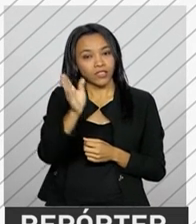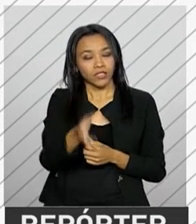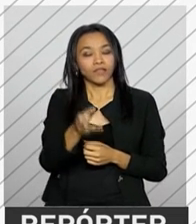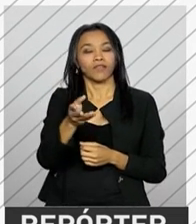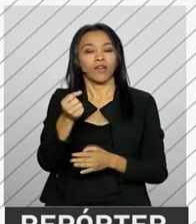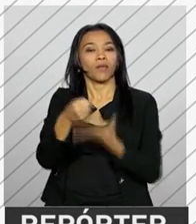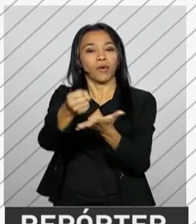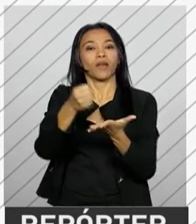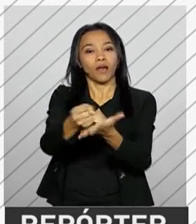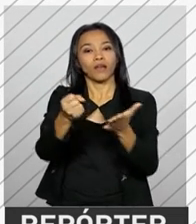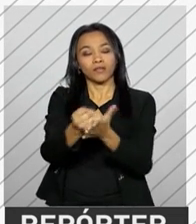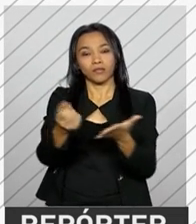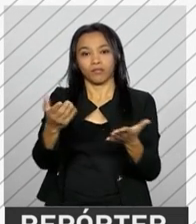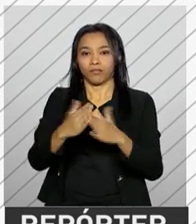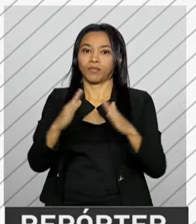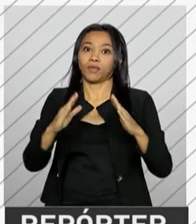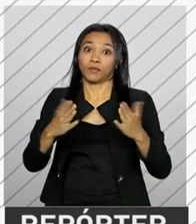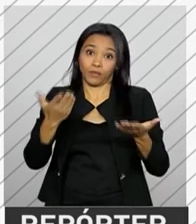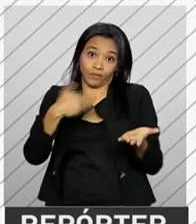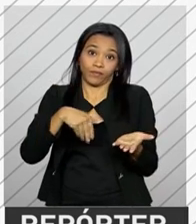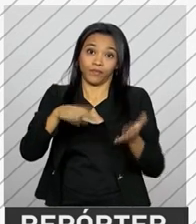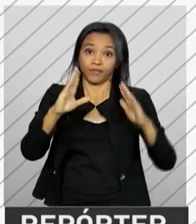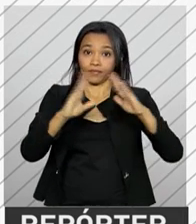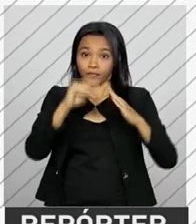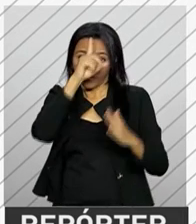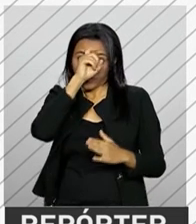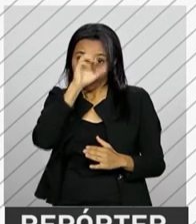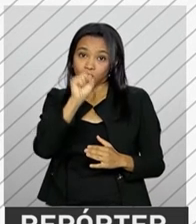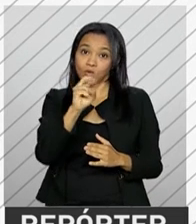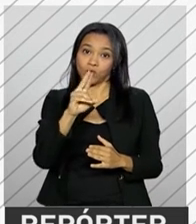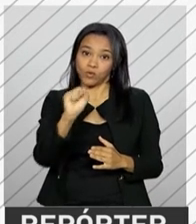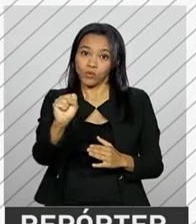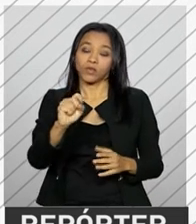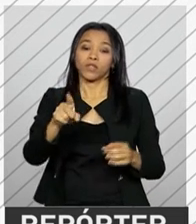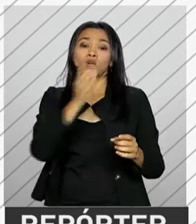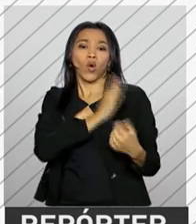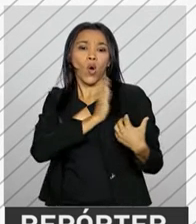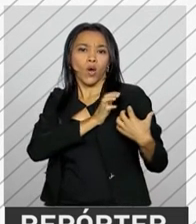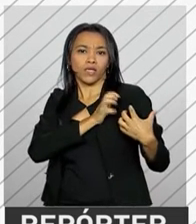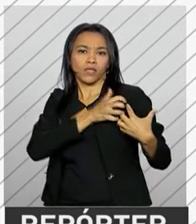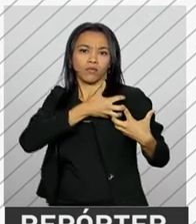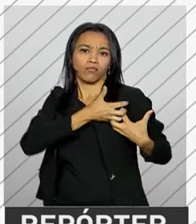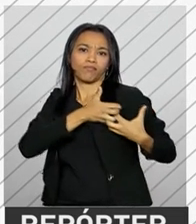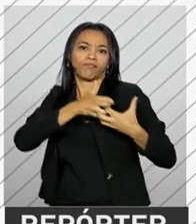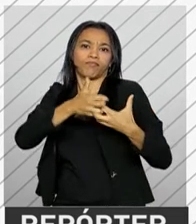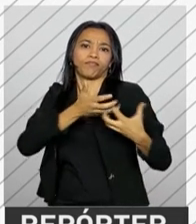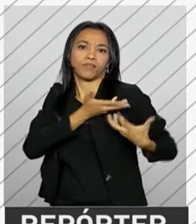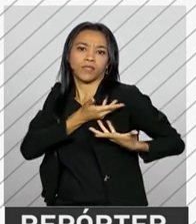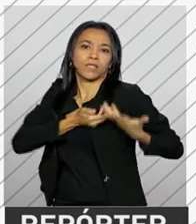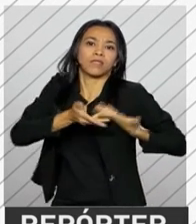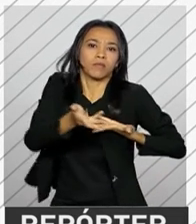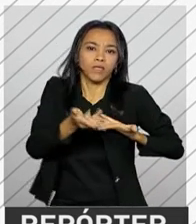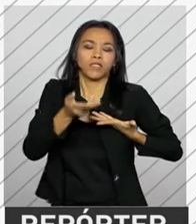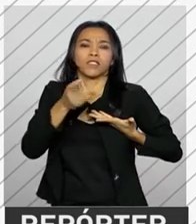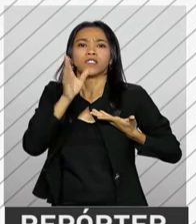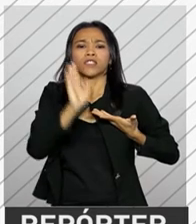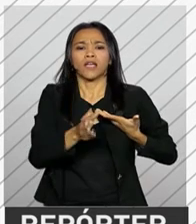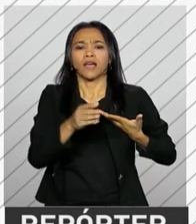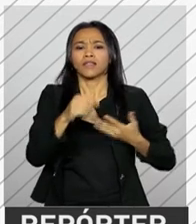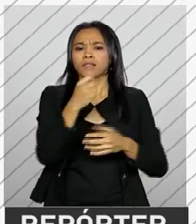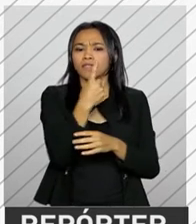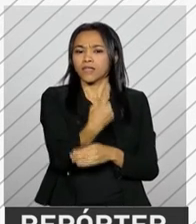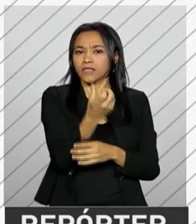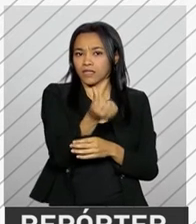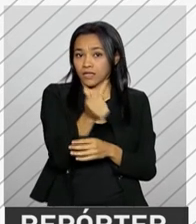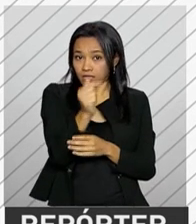sus o transplante de coração mais que dobrou entre 2010 e 2016 passou de 177